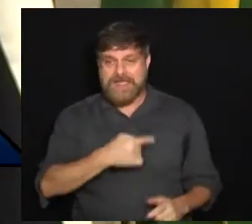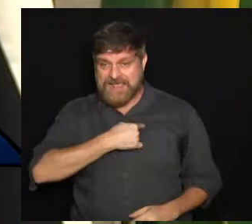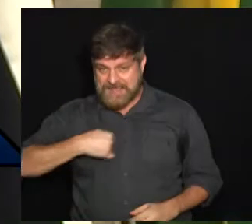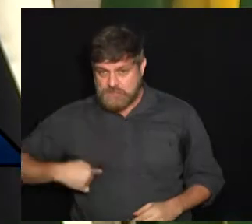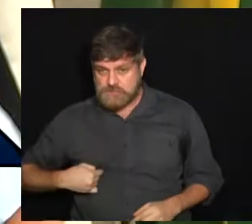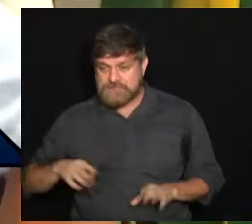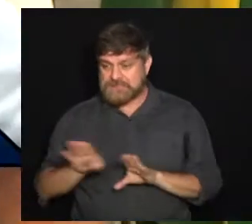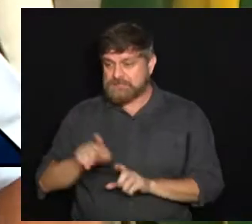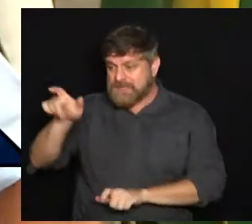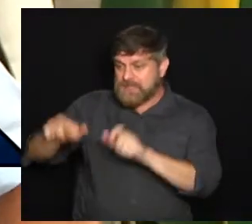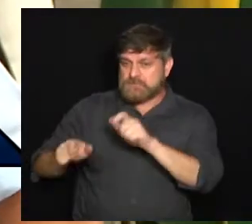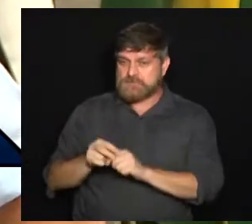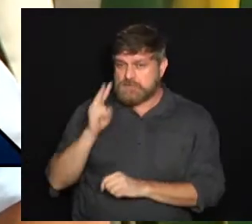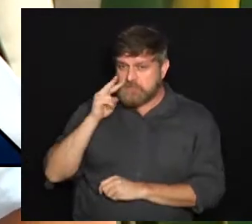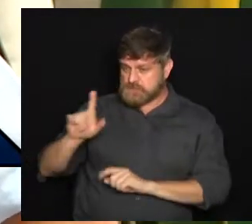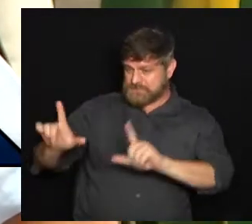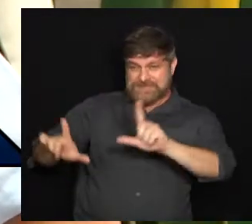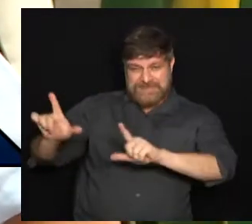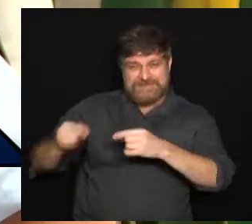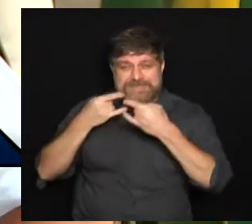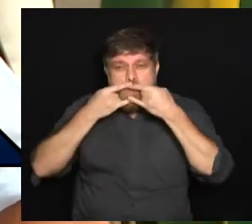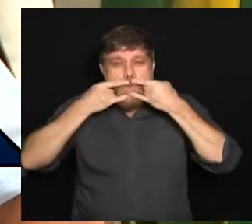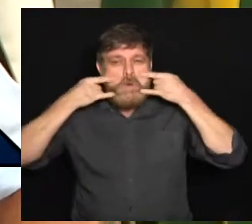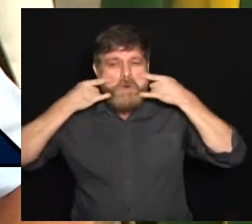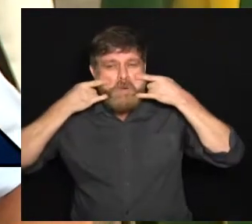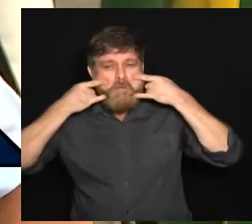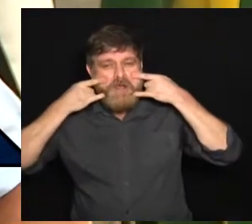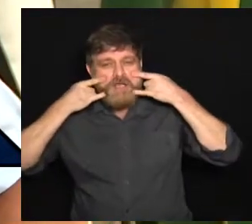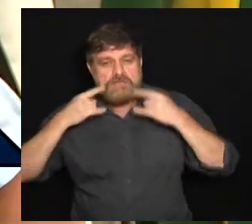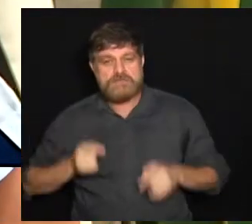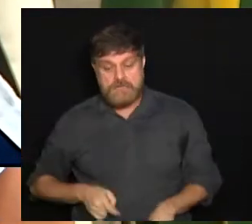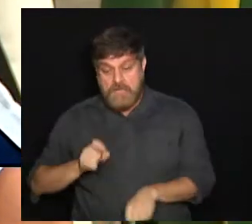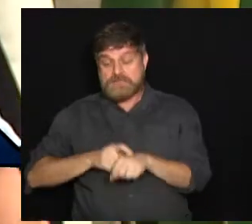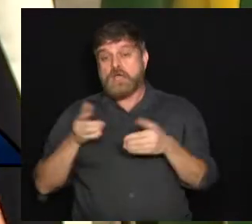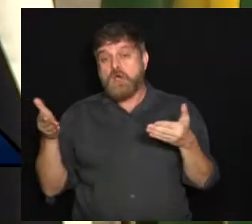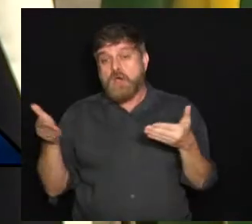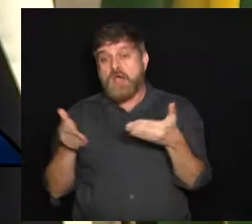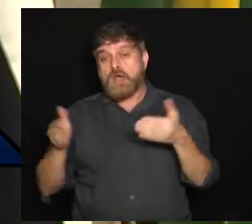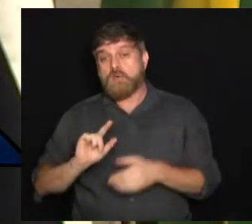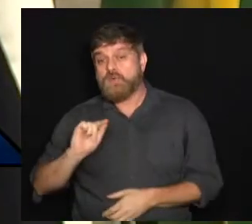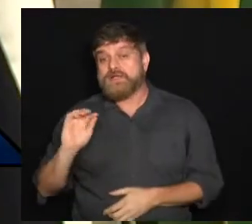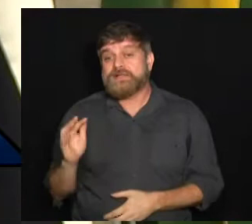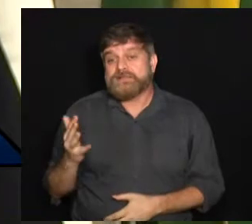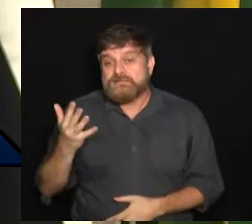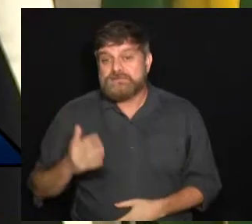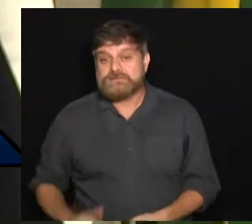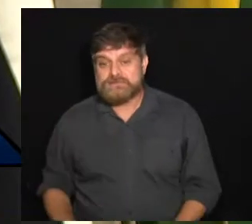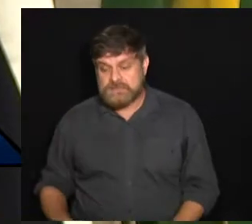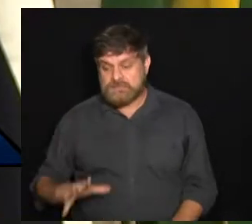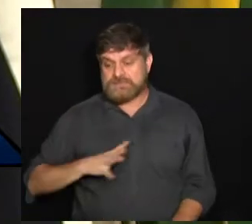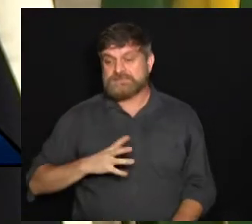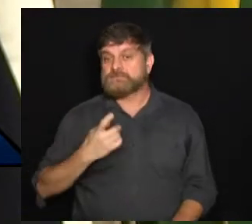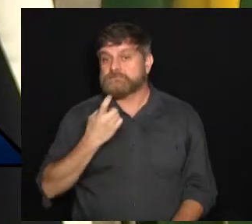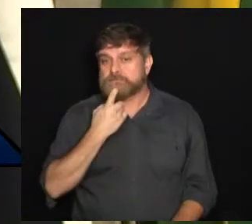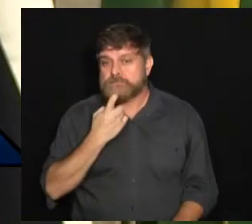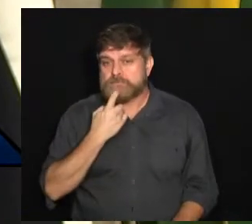muita gente aparece usando a máscara. Nesse momento, a situação que nós temos aqui na nossa